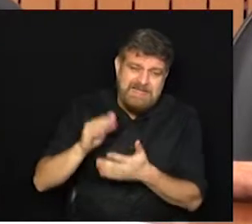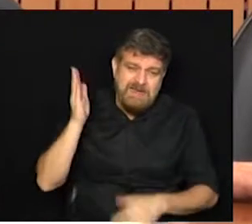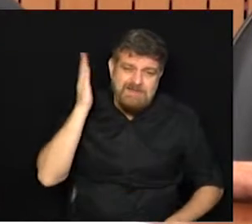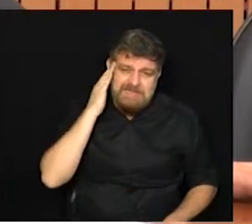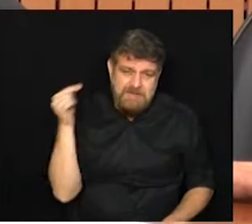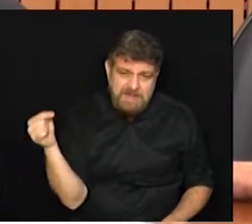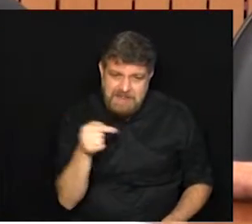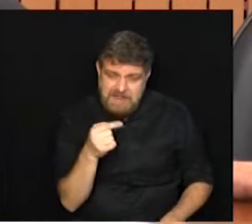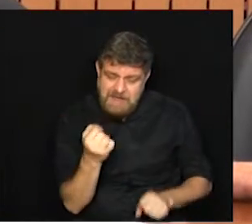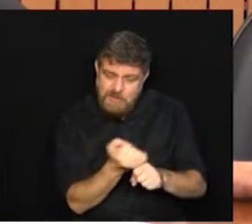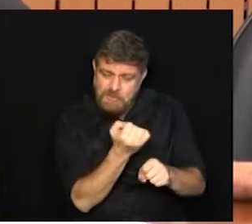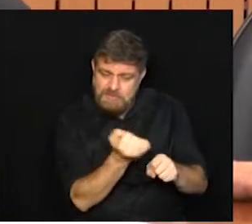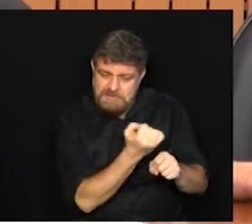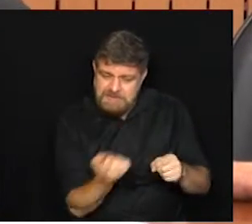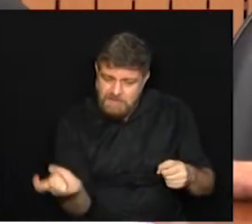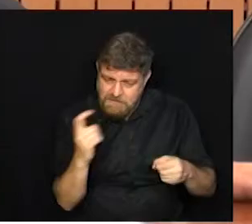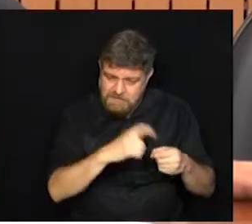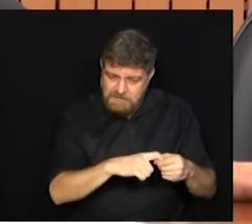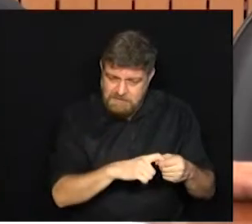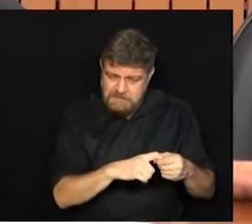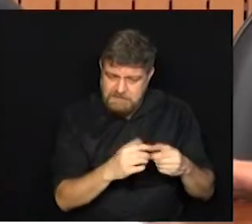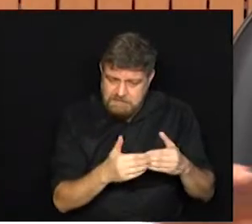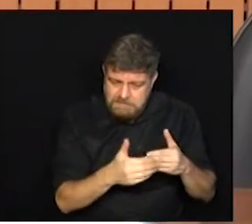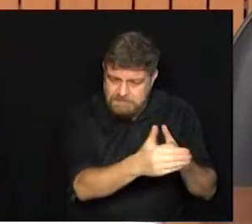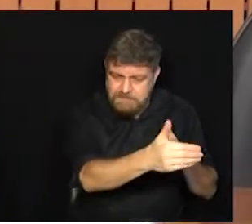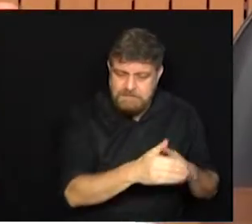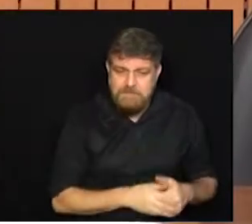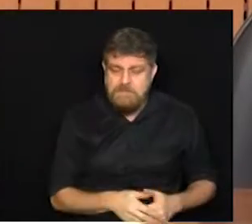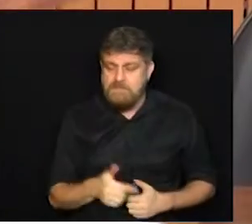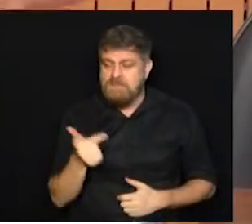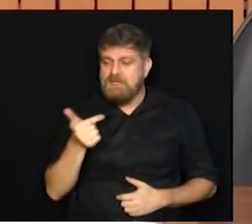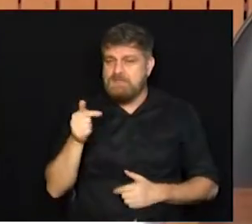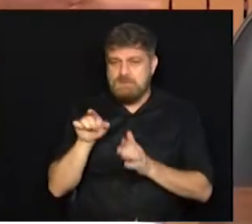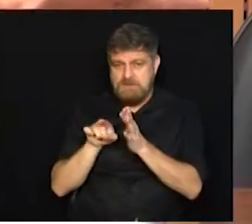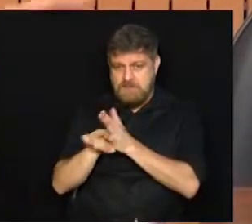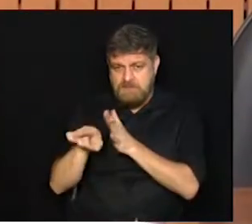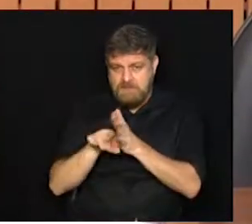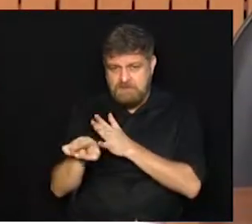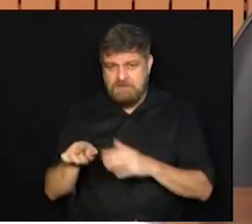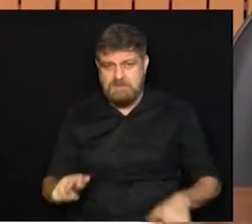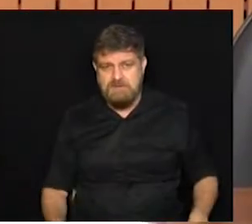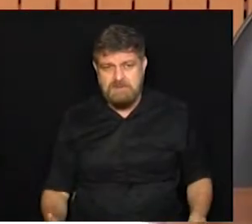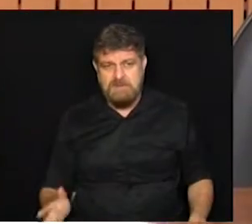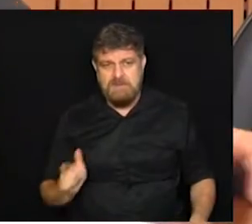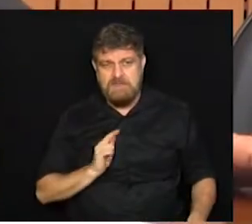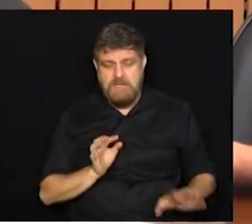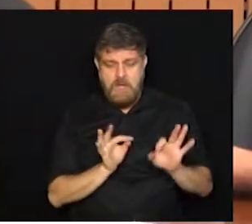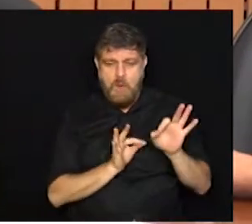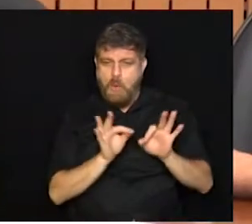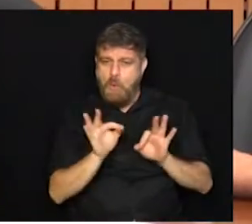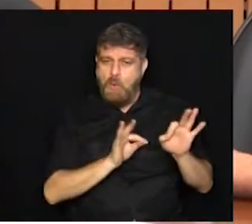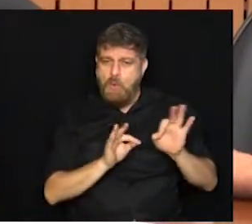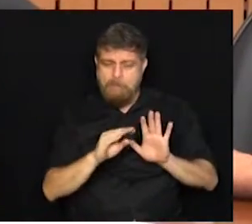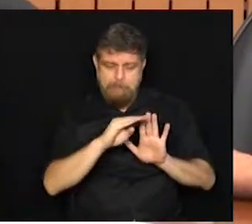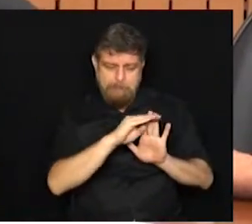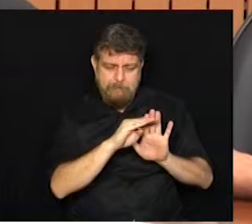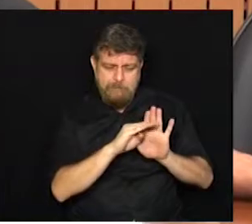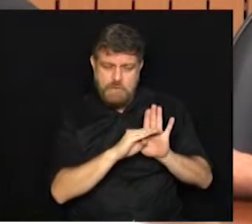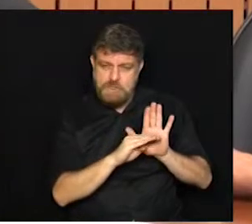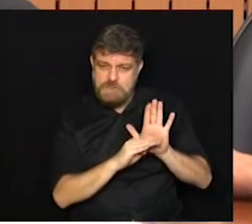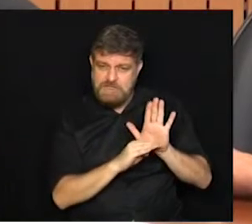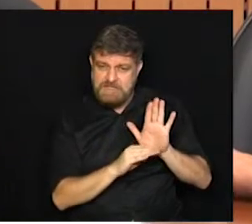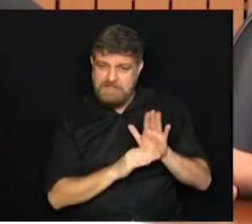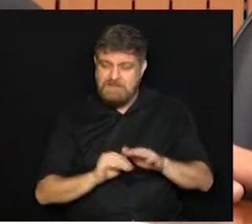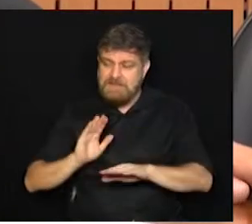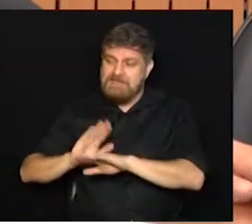retomada disso. A segunda é o seguinte, o desenho, o traçado, o projeto, ele é desenvolvido